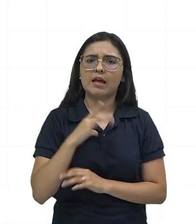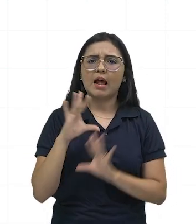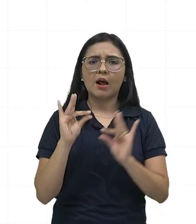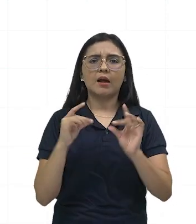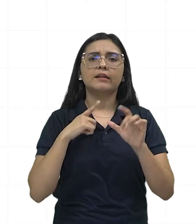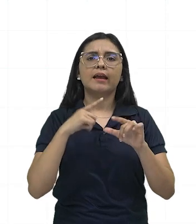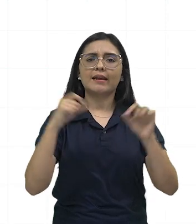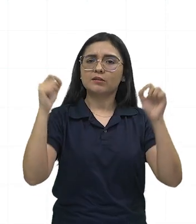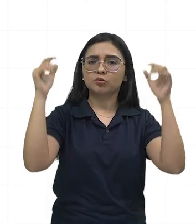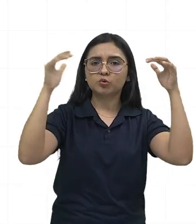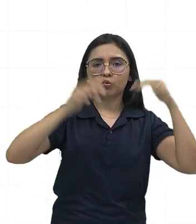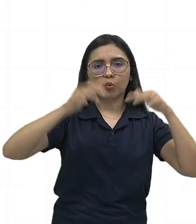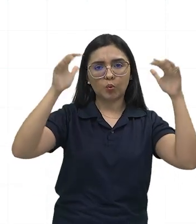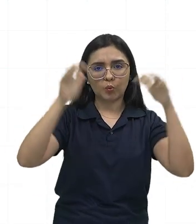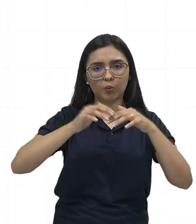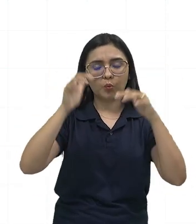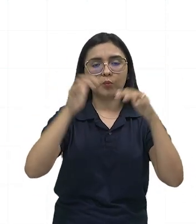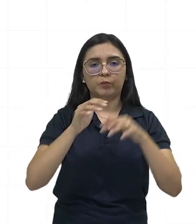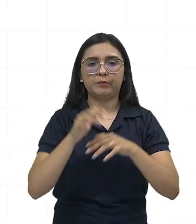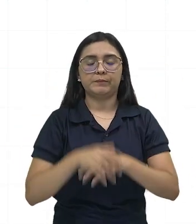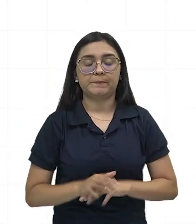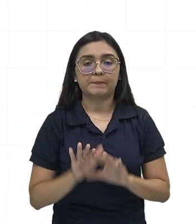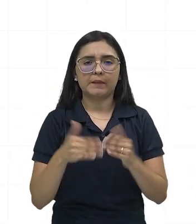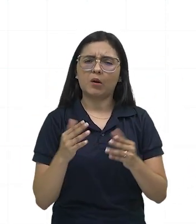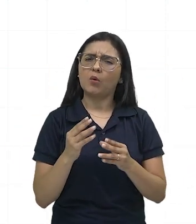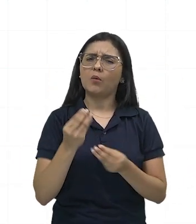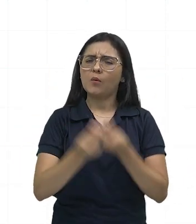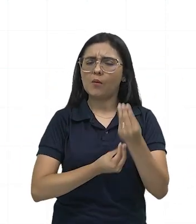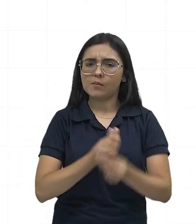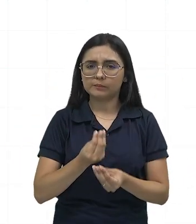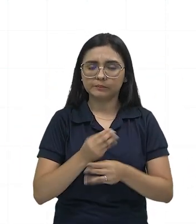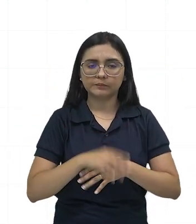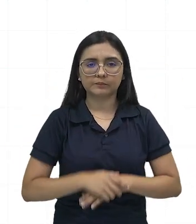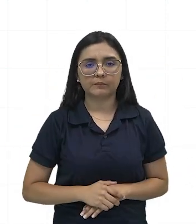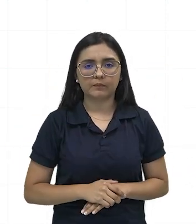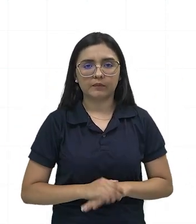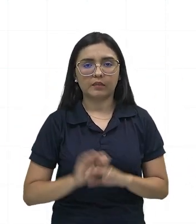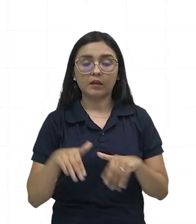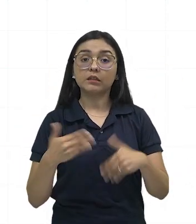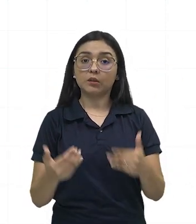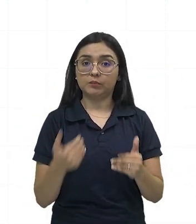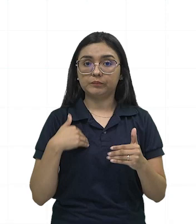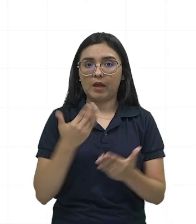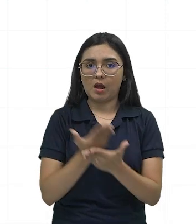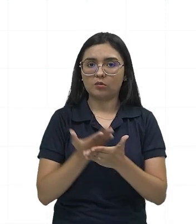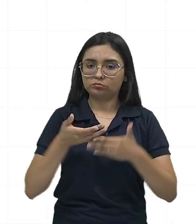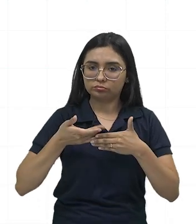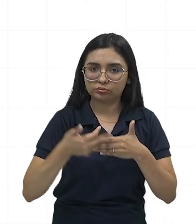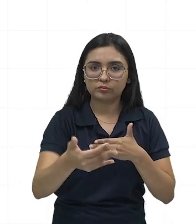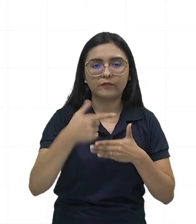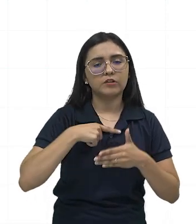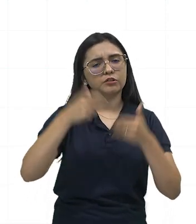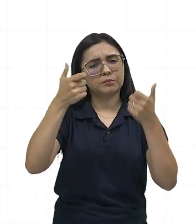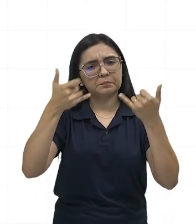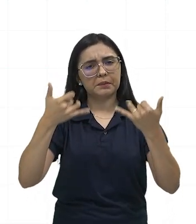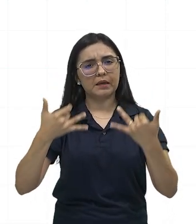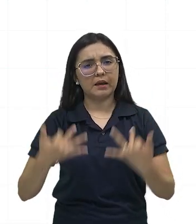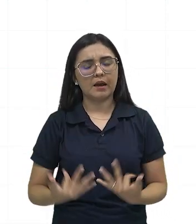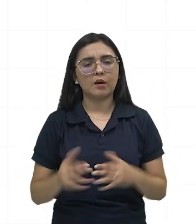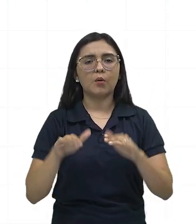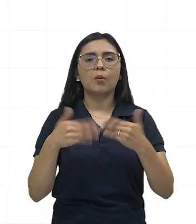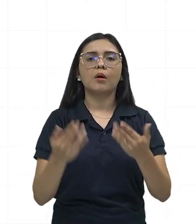de água. Mas, professora, como assim úmido? A gente, ao longo da nossa aula, a gente vai falar bastante